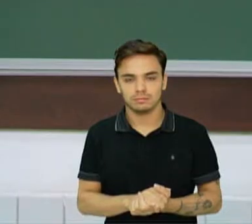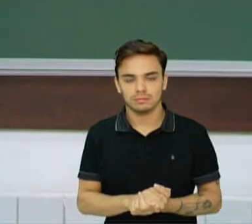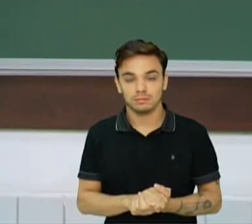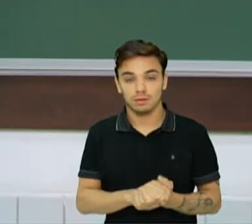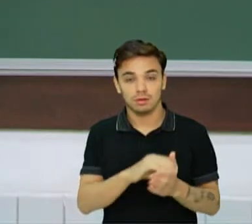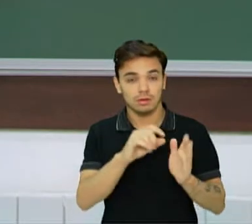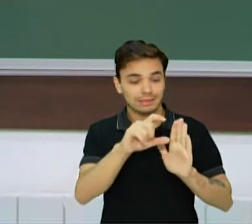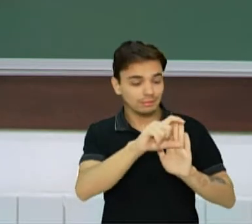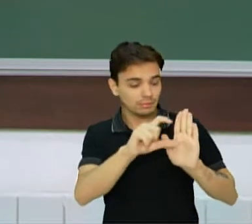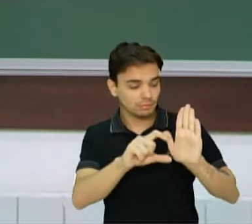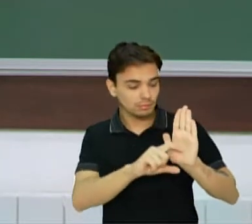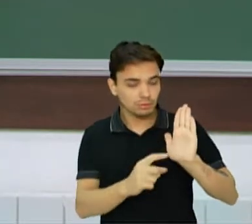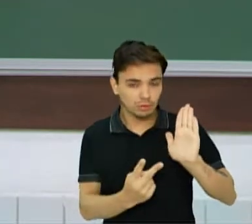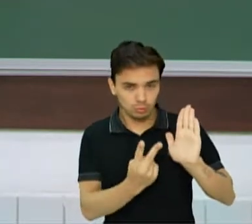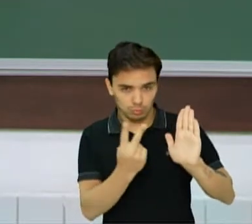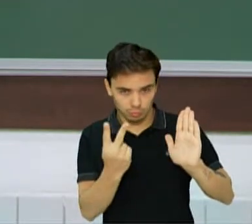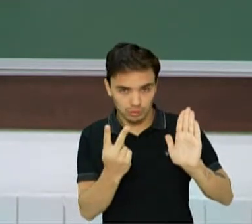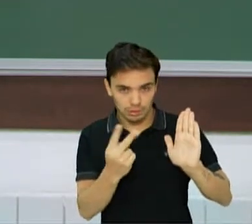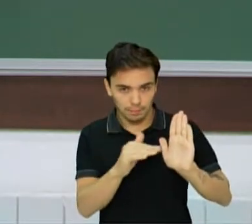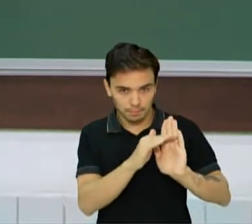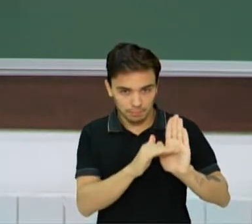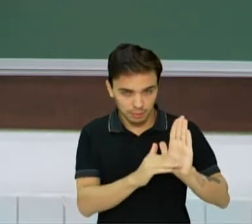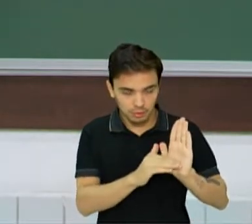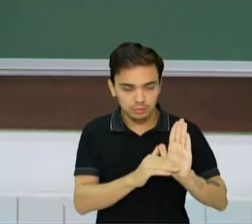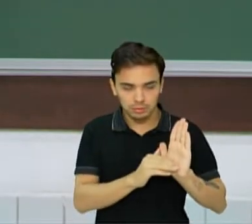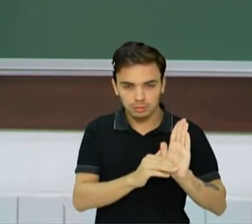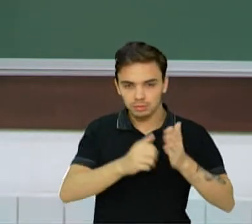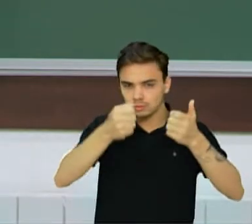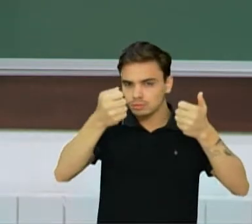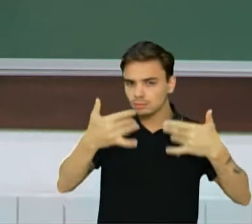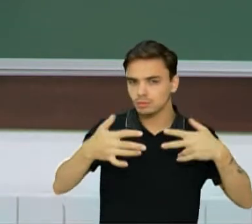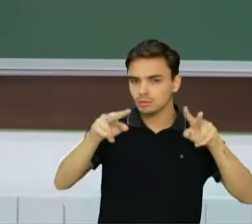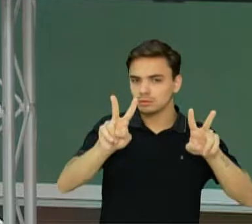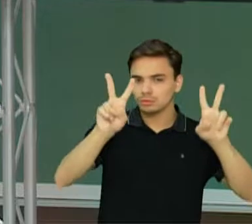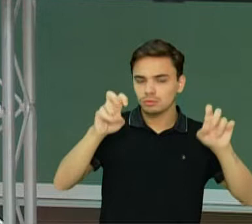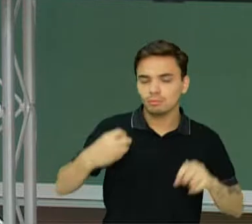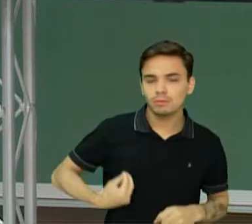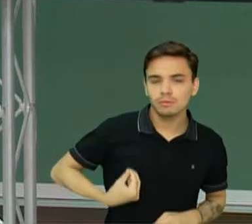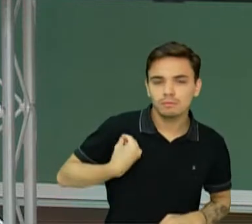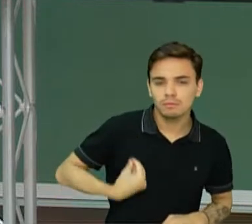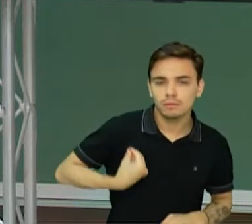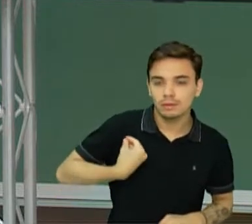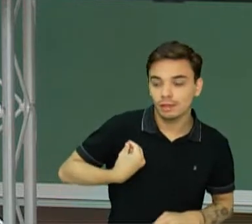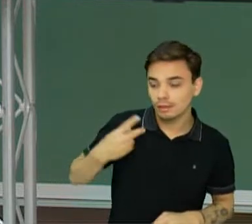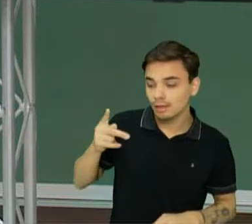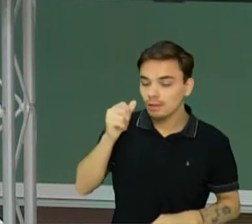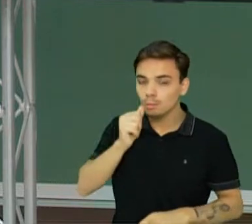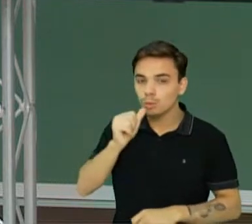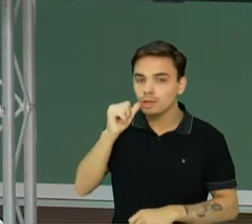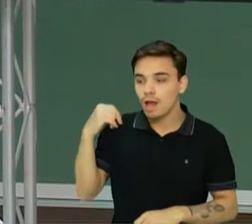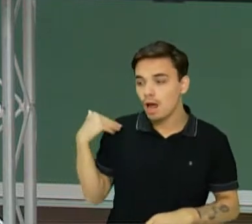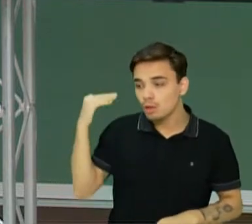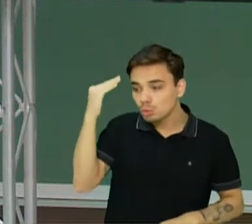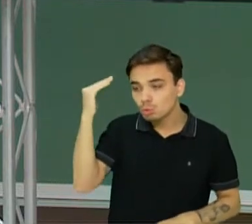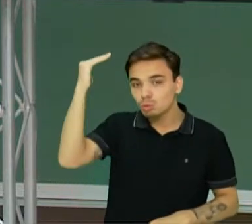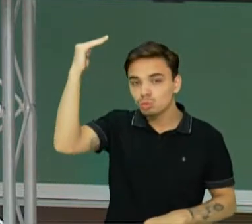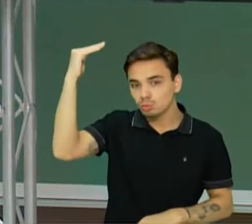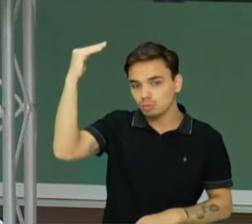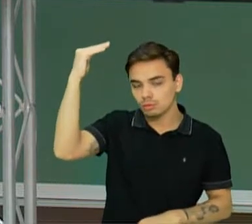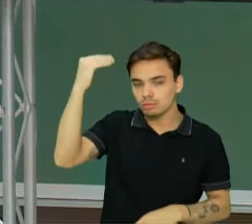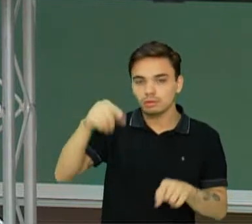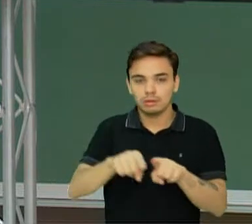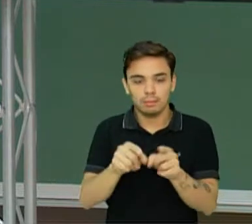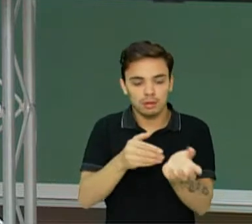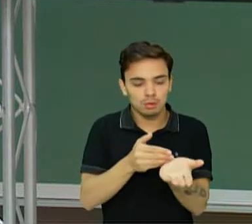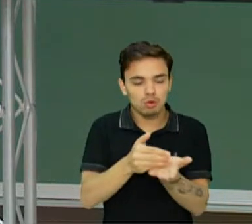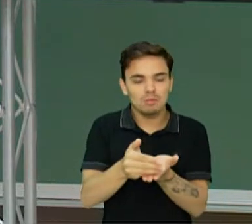A segunda parte do nosso texto, pessoal, ela fala agora justamente na vida da Charlotte como adulta, e é justamente aí que começa a